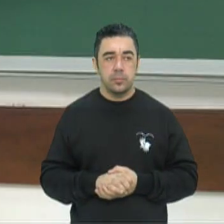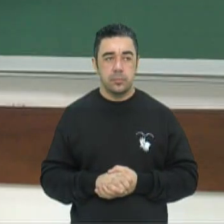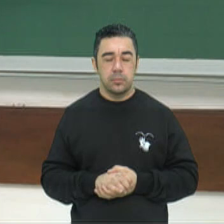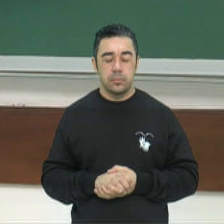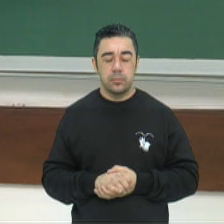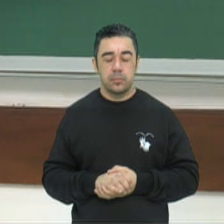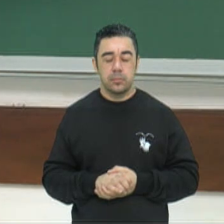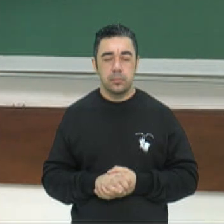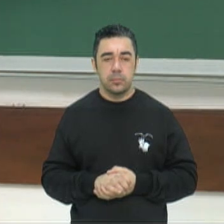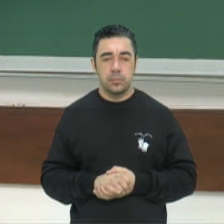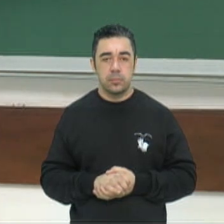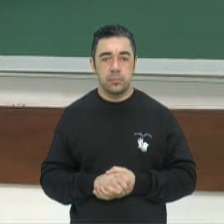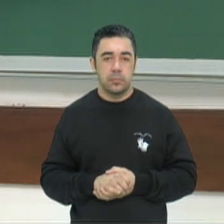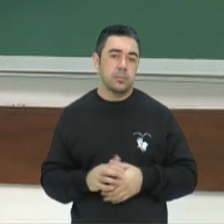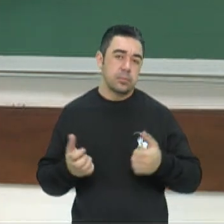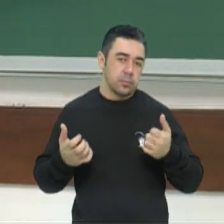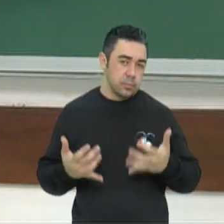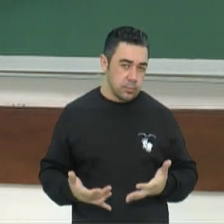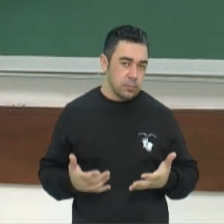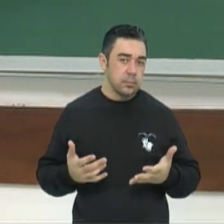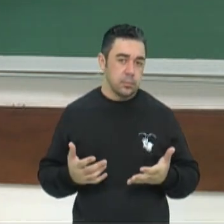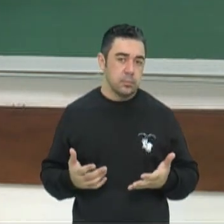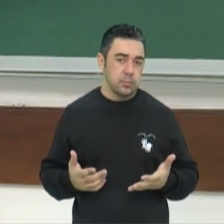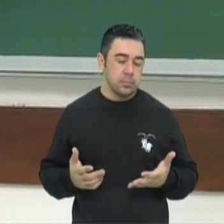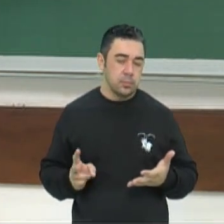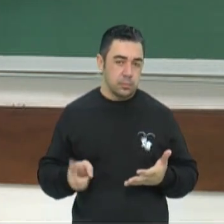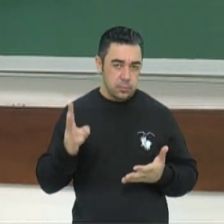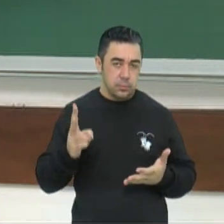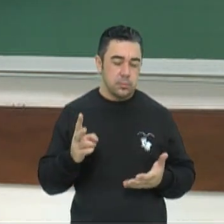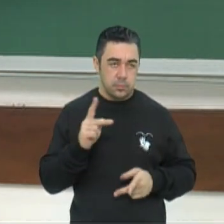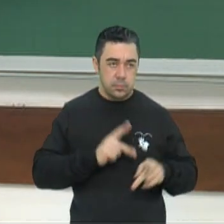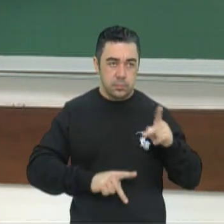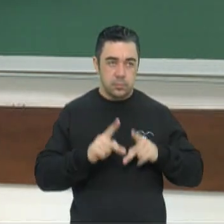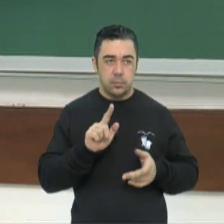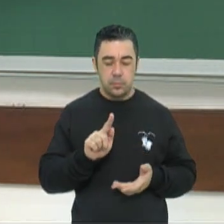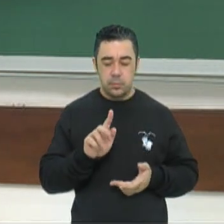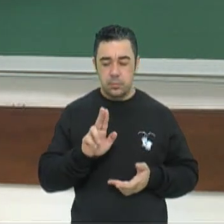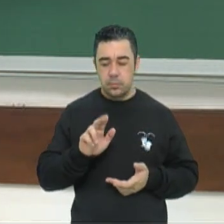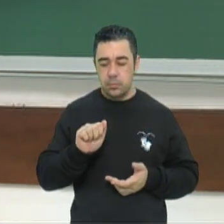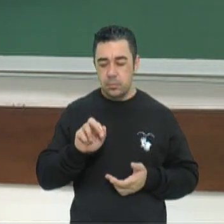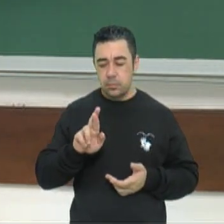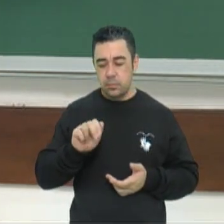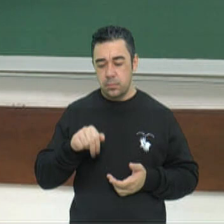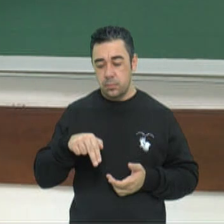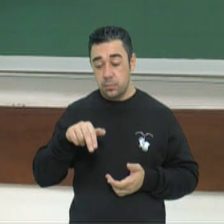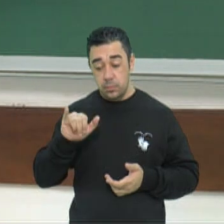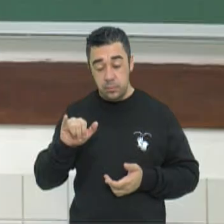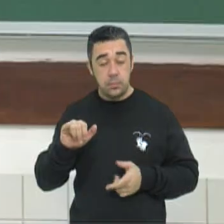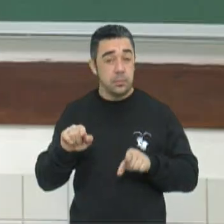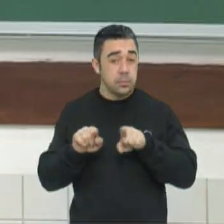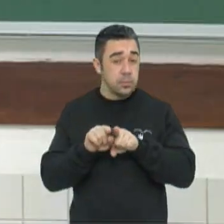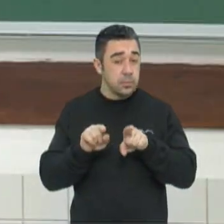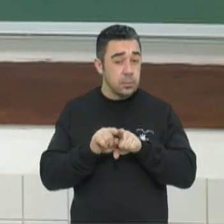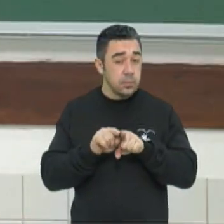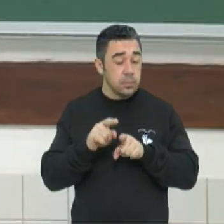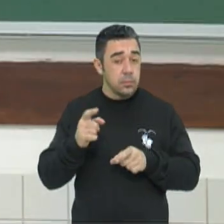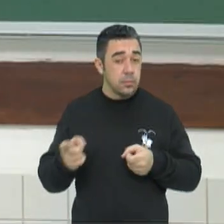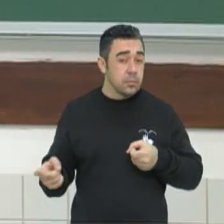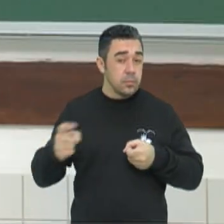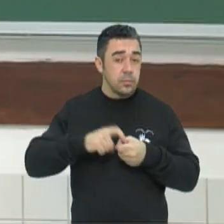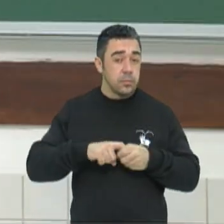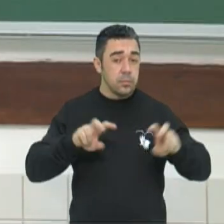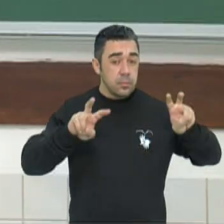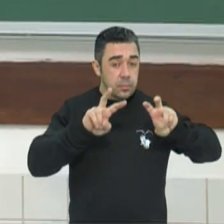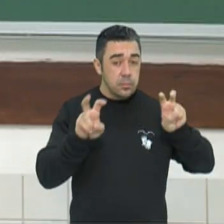E aí, falamos sobre os povos Guaranis e nós vamos voltar a um tema do começo